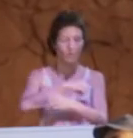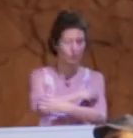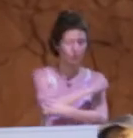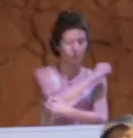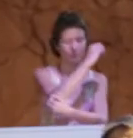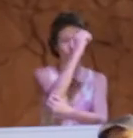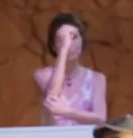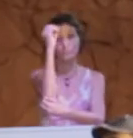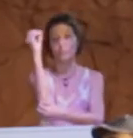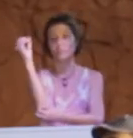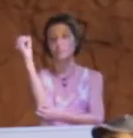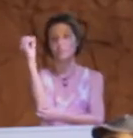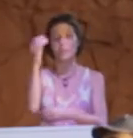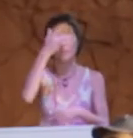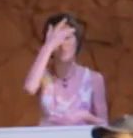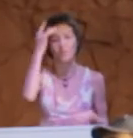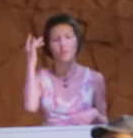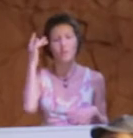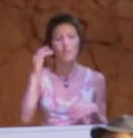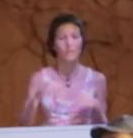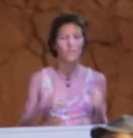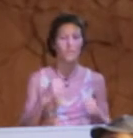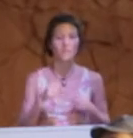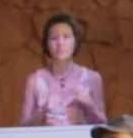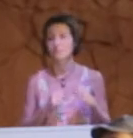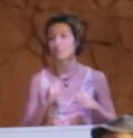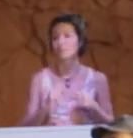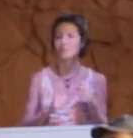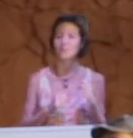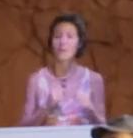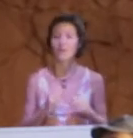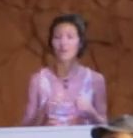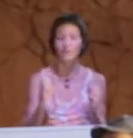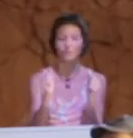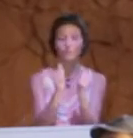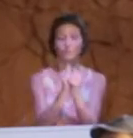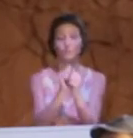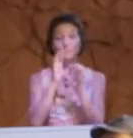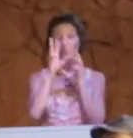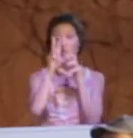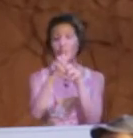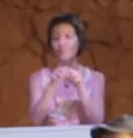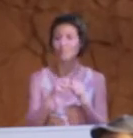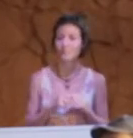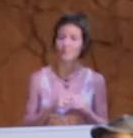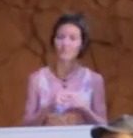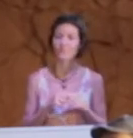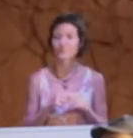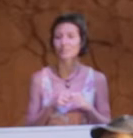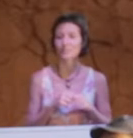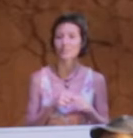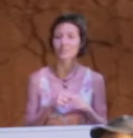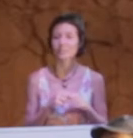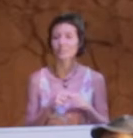onça, e o macaco esperto começa a cantar. Amigo barruão, o dia tá amanhecendo, a lama tá caindo